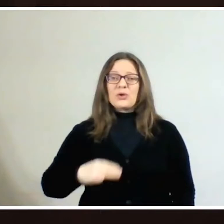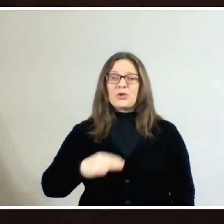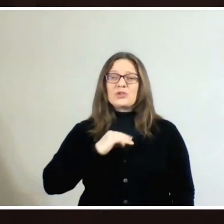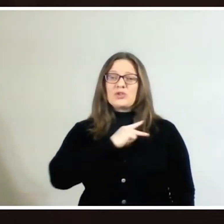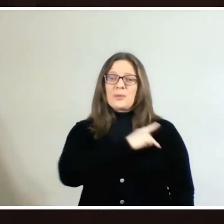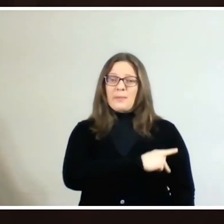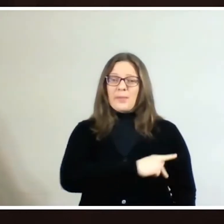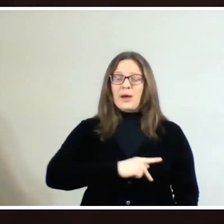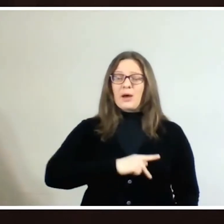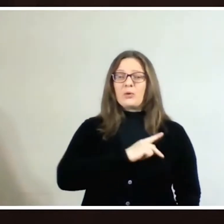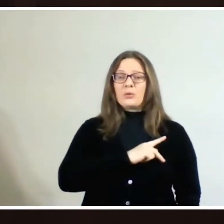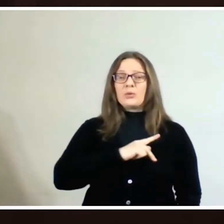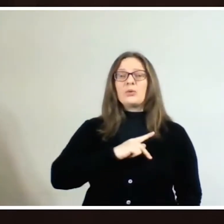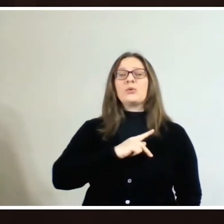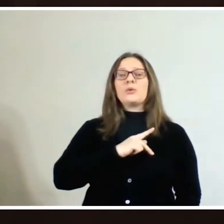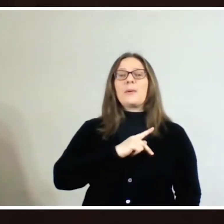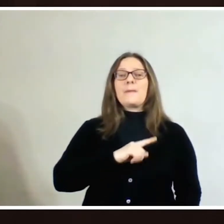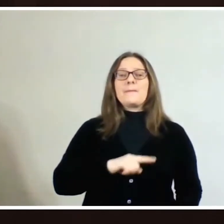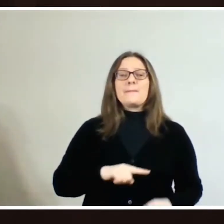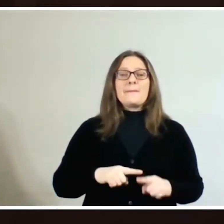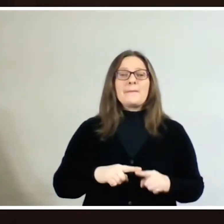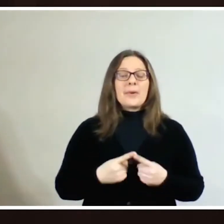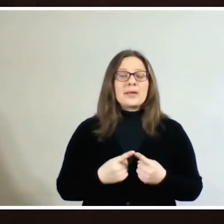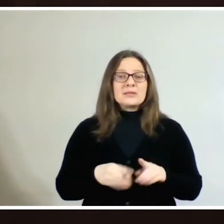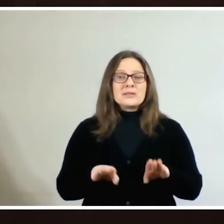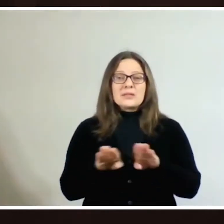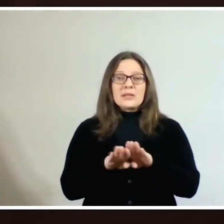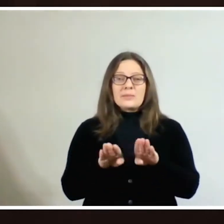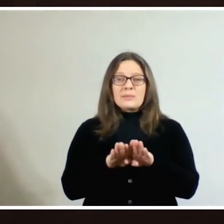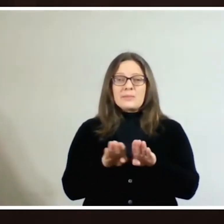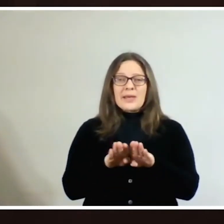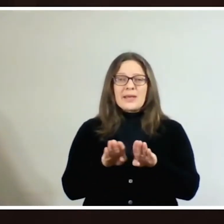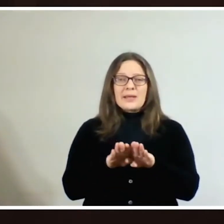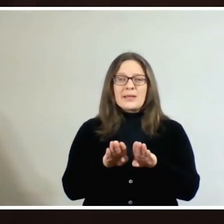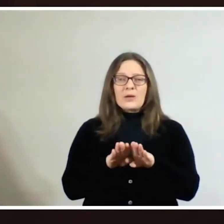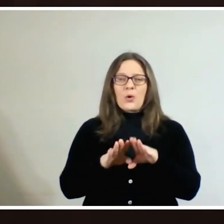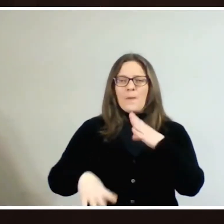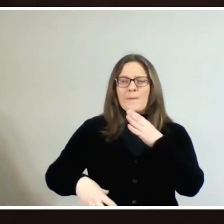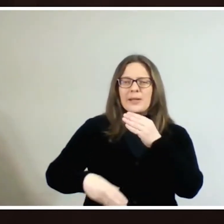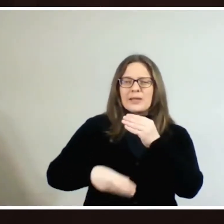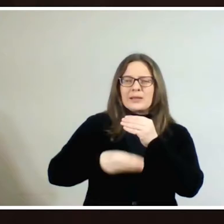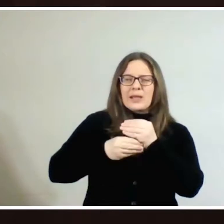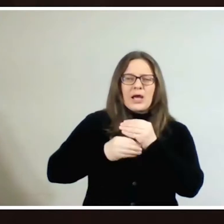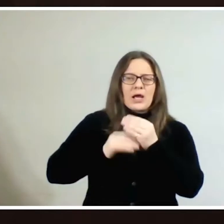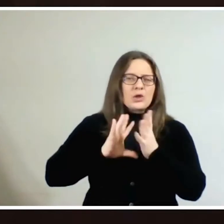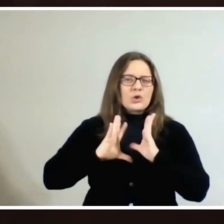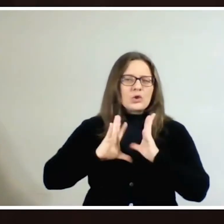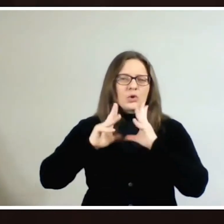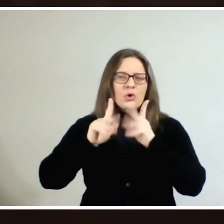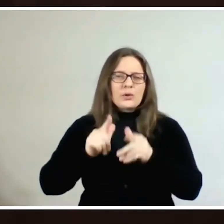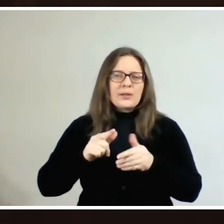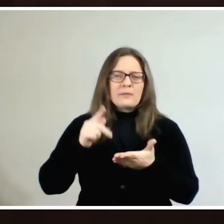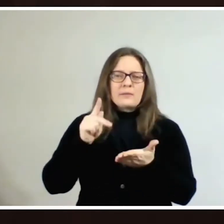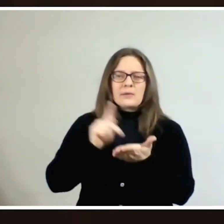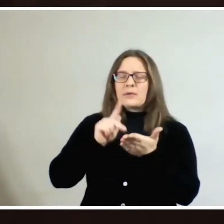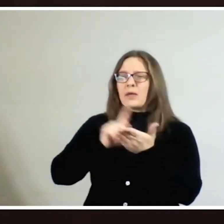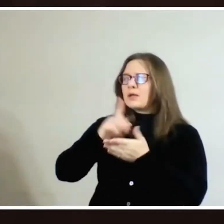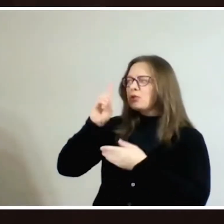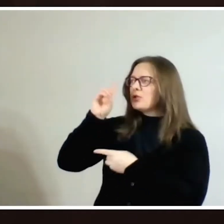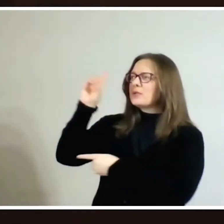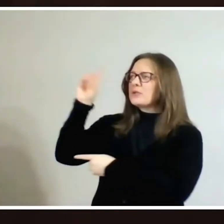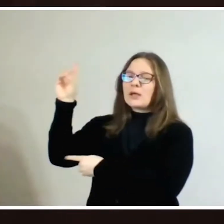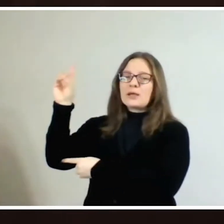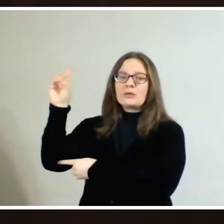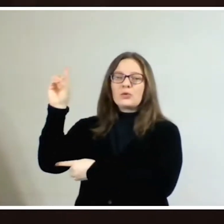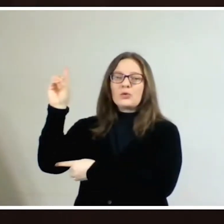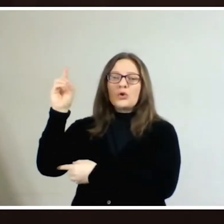também consumar toda a verdade divina, tanto do Antigo como do Novo